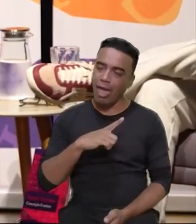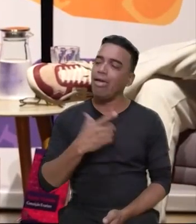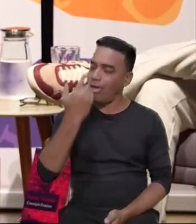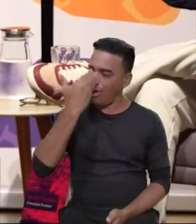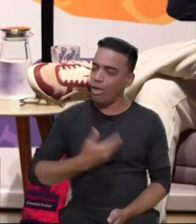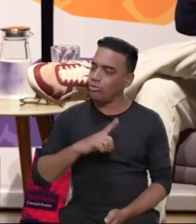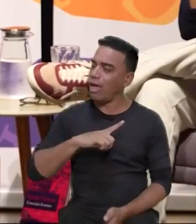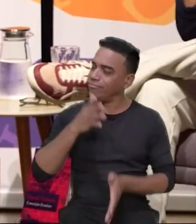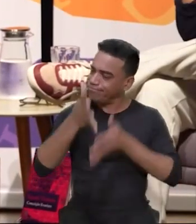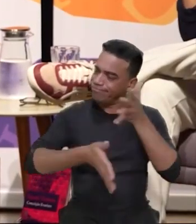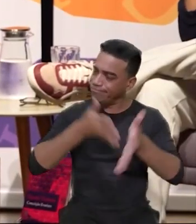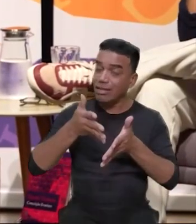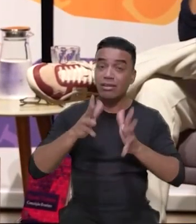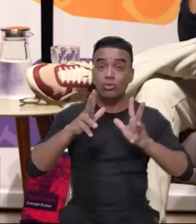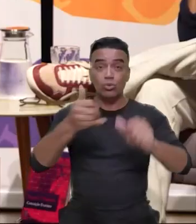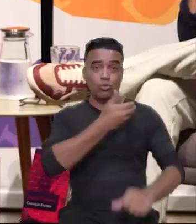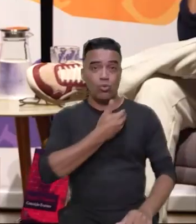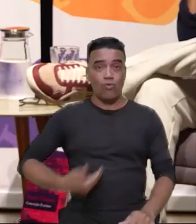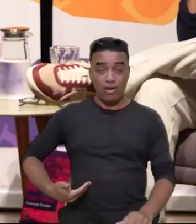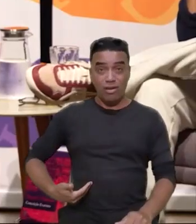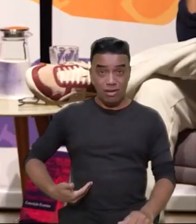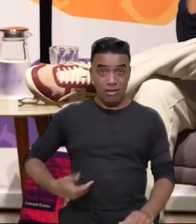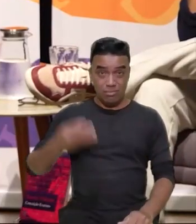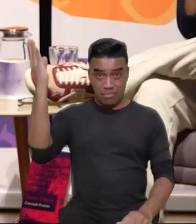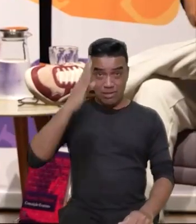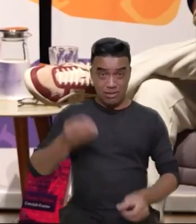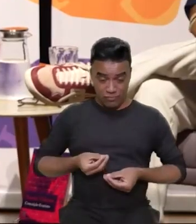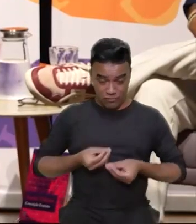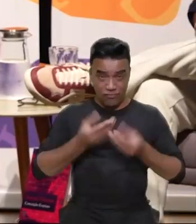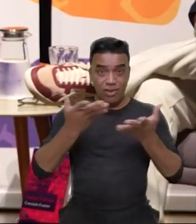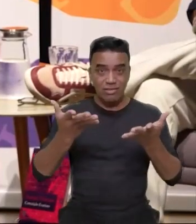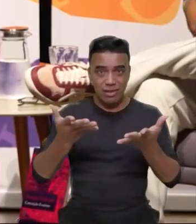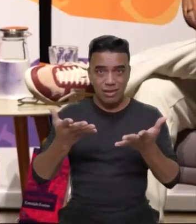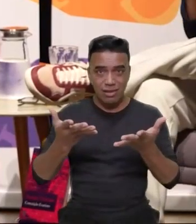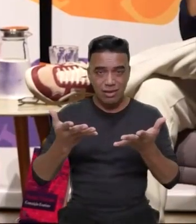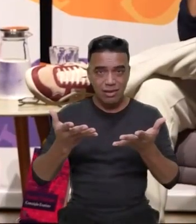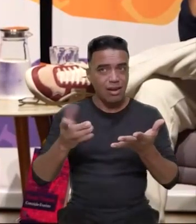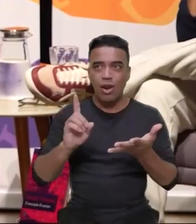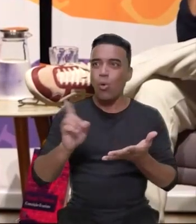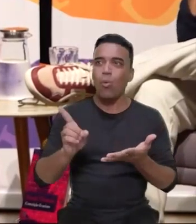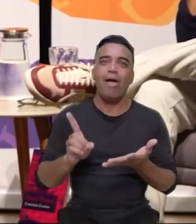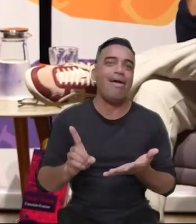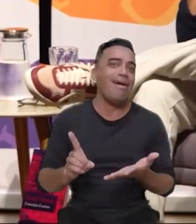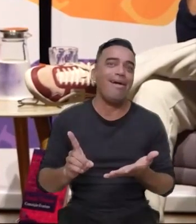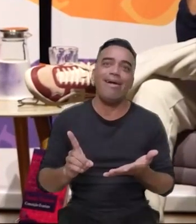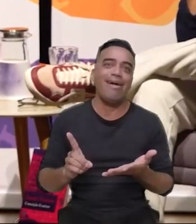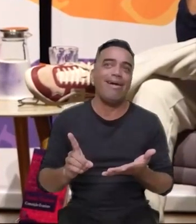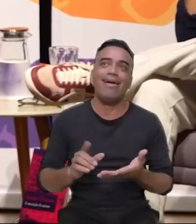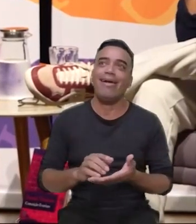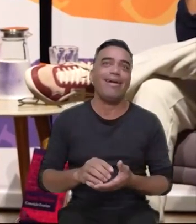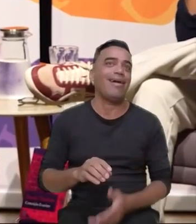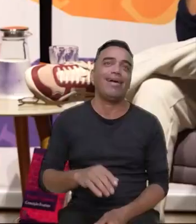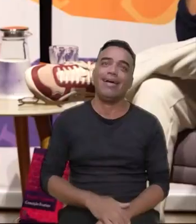né? Tudo que o Estado brasileiro nos oferecer não é dádiva, né? Aliás, a Bia